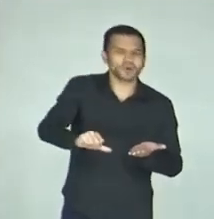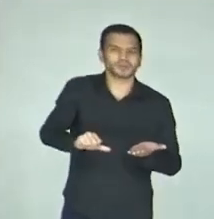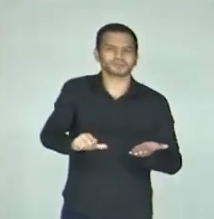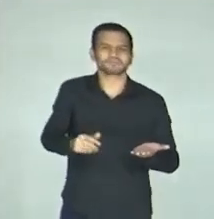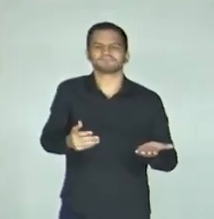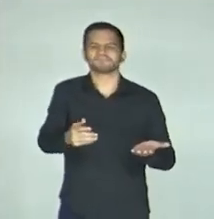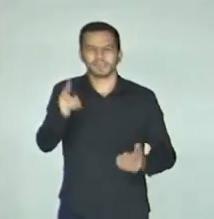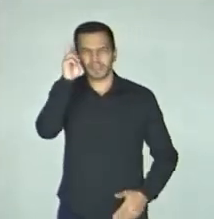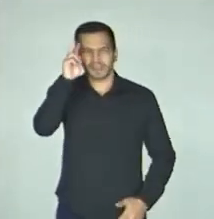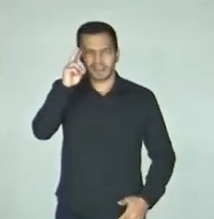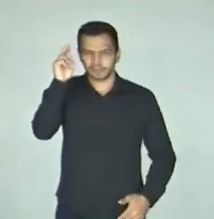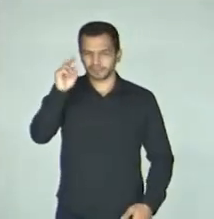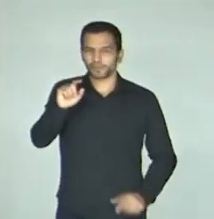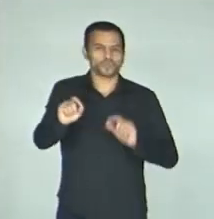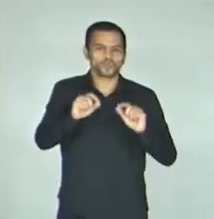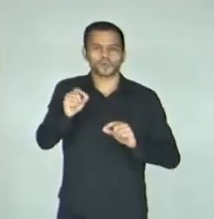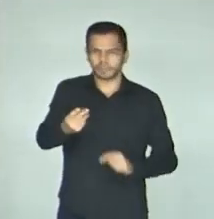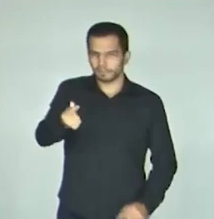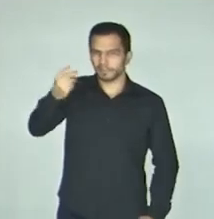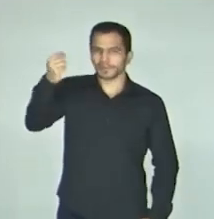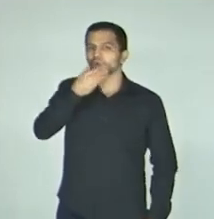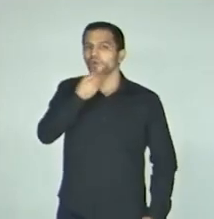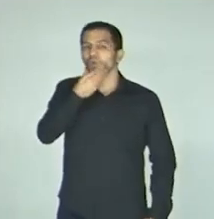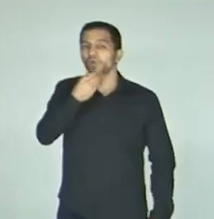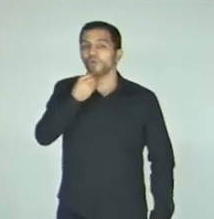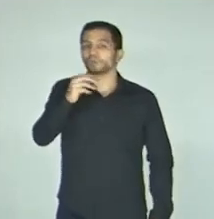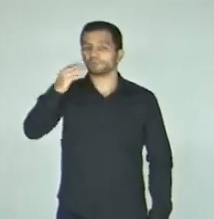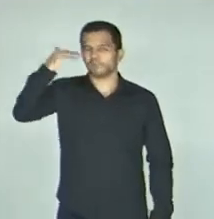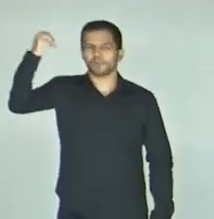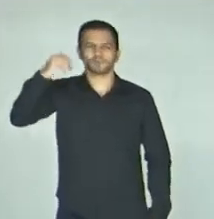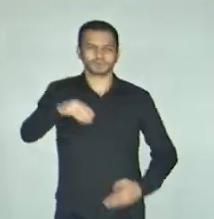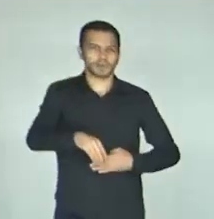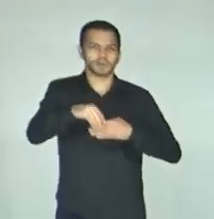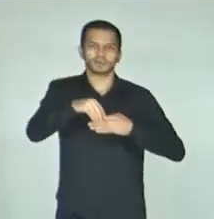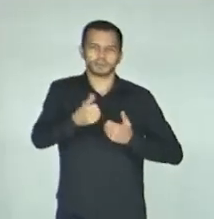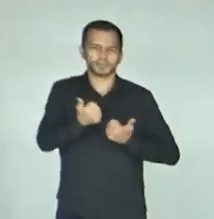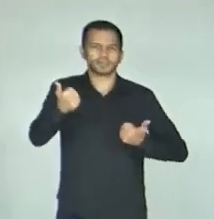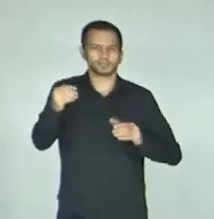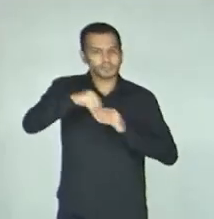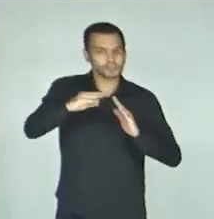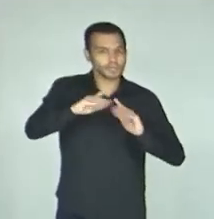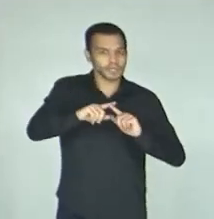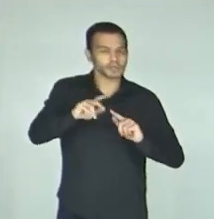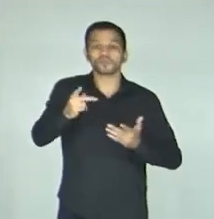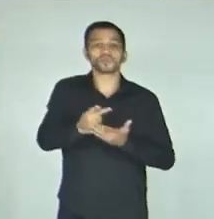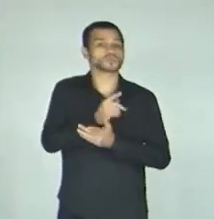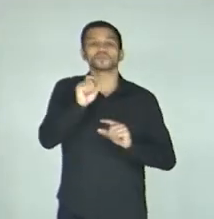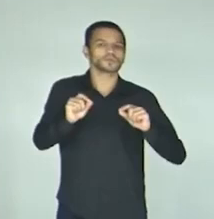de um grande líder da igreja era líder de um ministério da Igreja e aí tá tendo velório lá